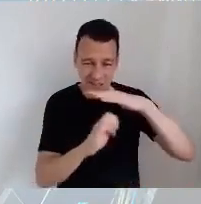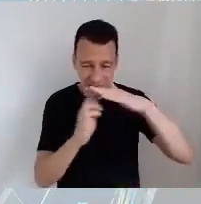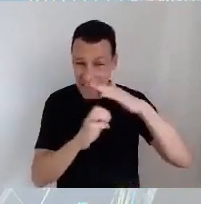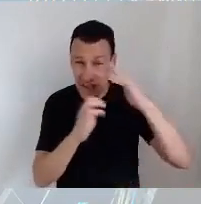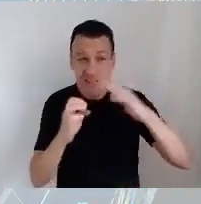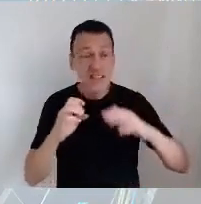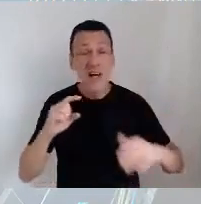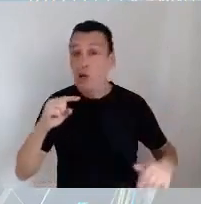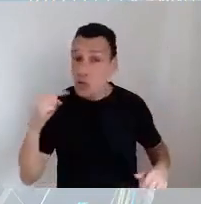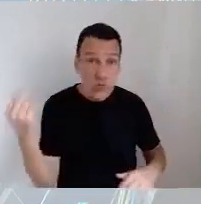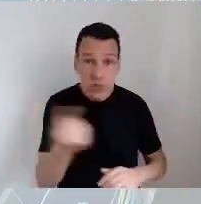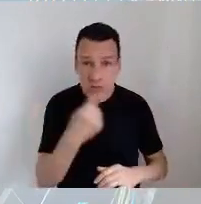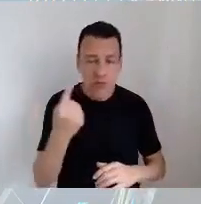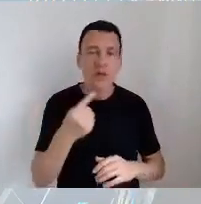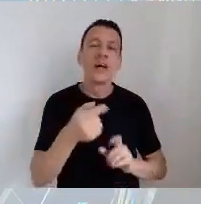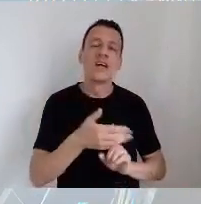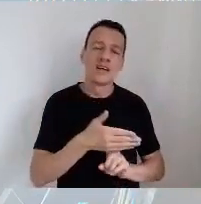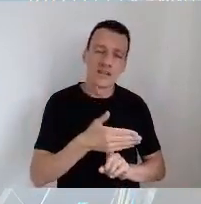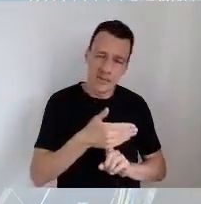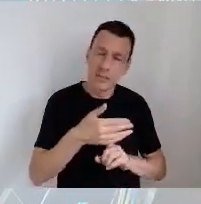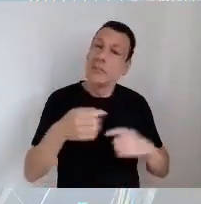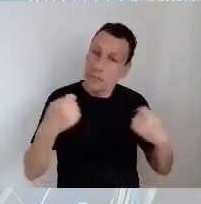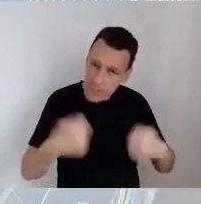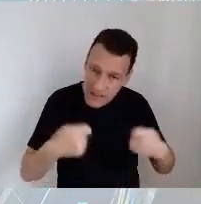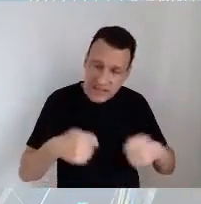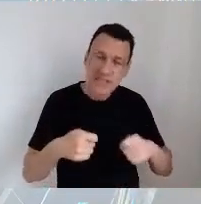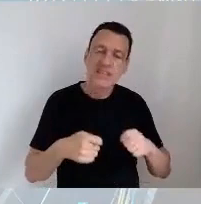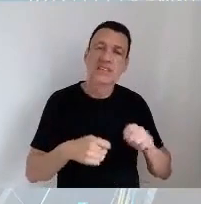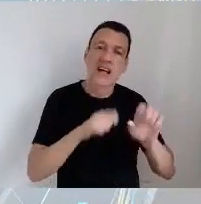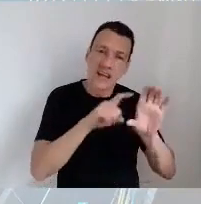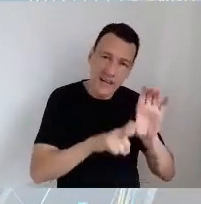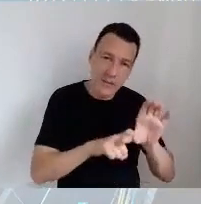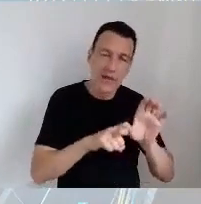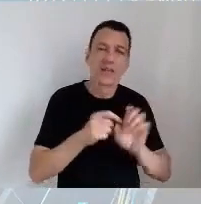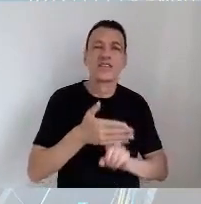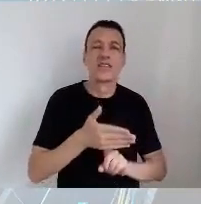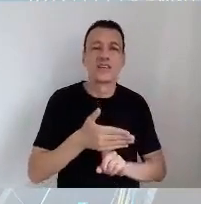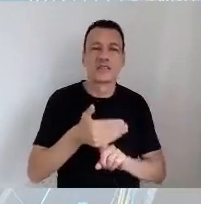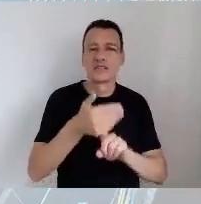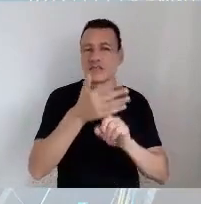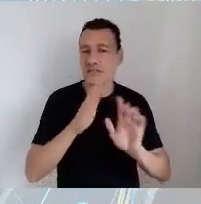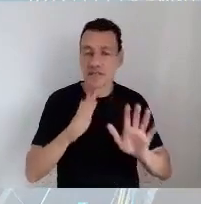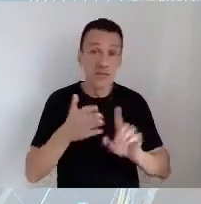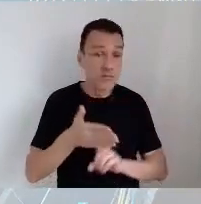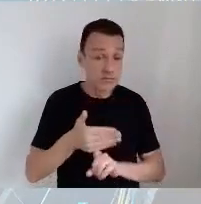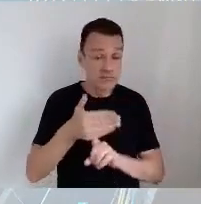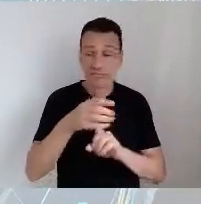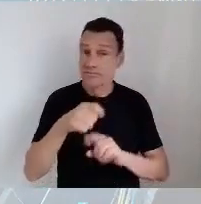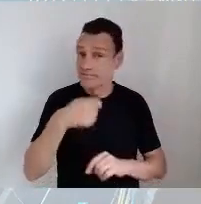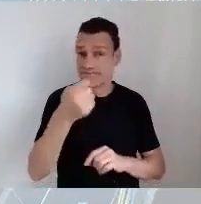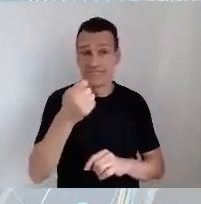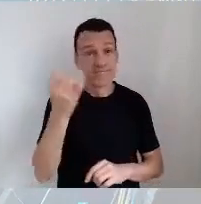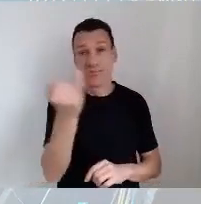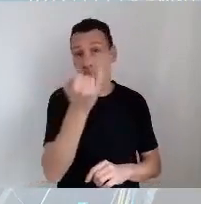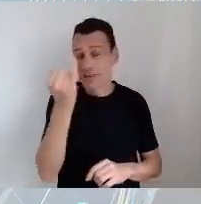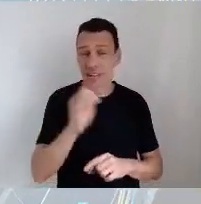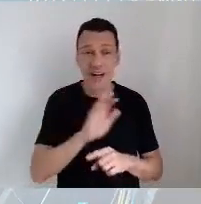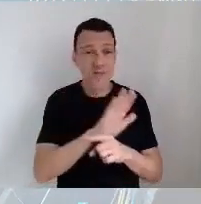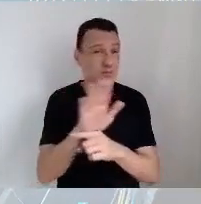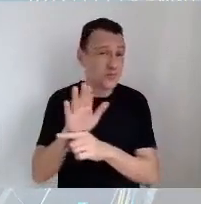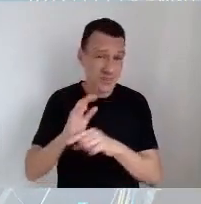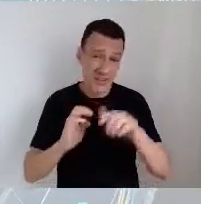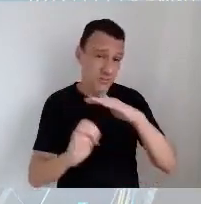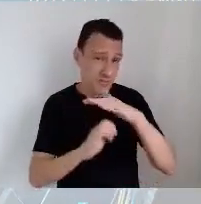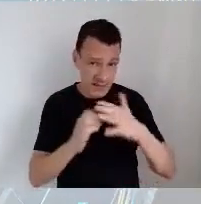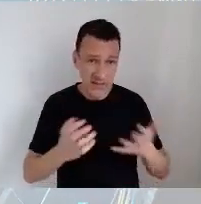tecnologia então tecnologia é uma capability essencial para qualquer organização agora vamos assumir um fato importante aqui tá ou